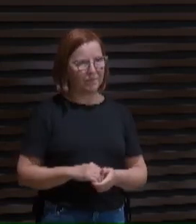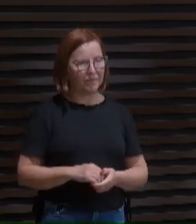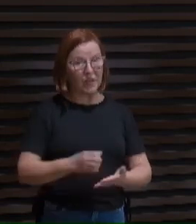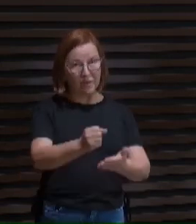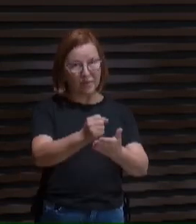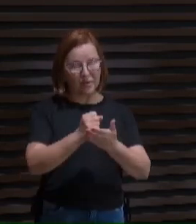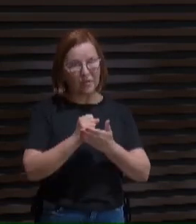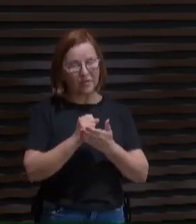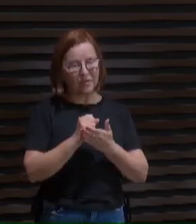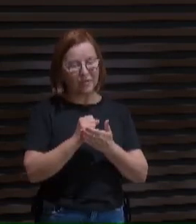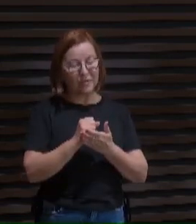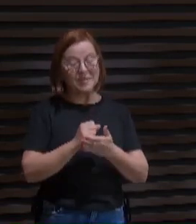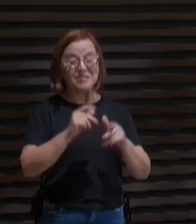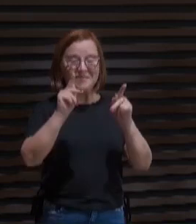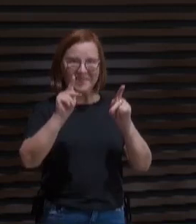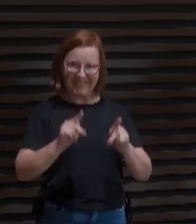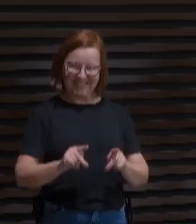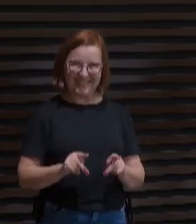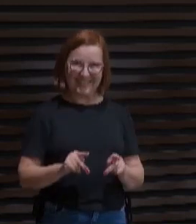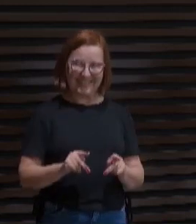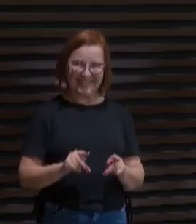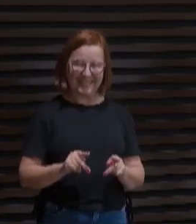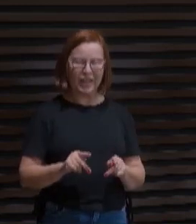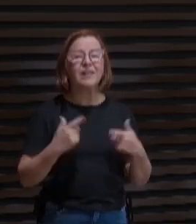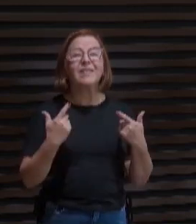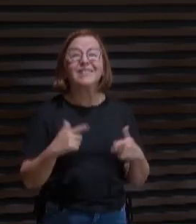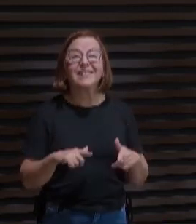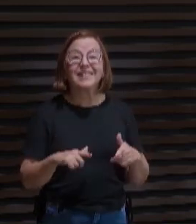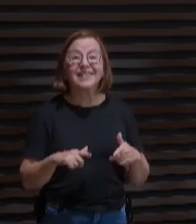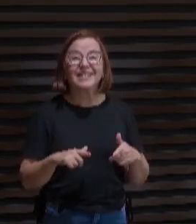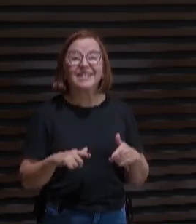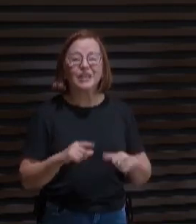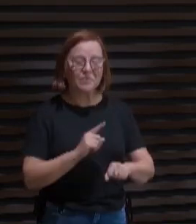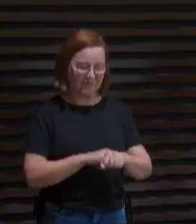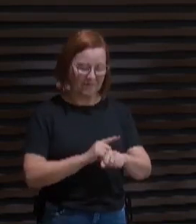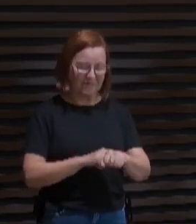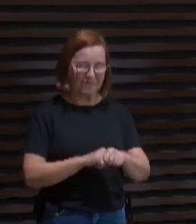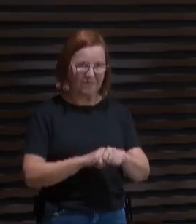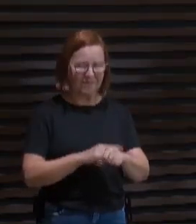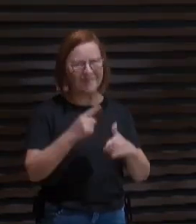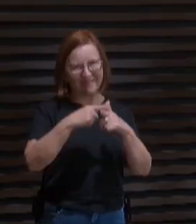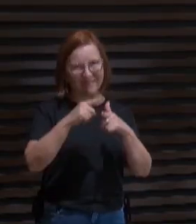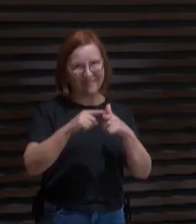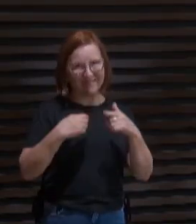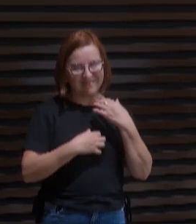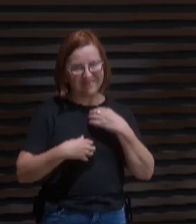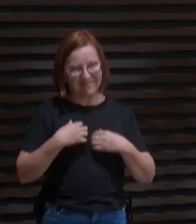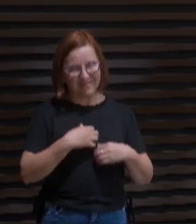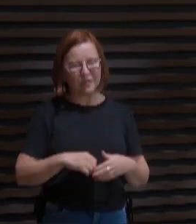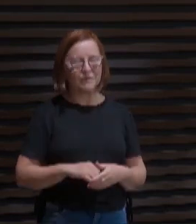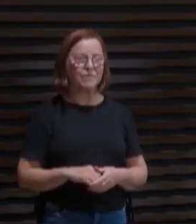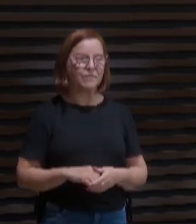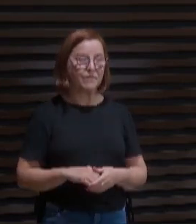Socorro o quê? Bem presente aonde? Na tribulação, na angústia.